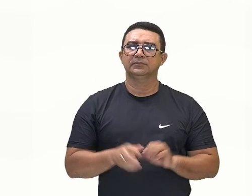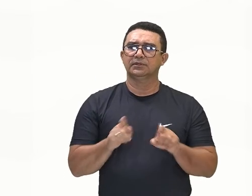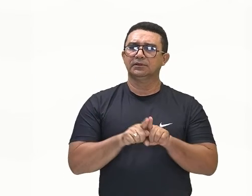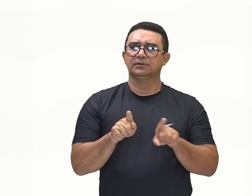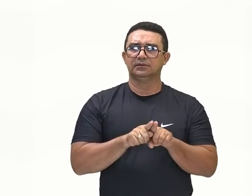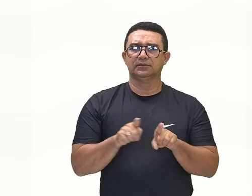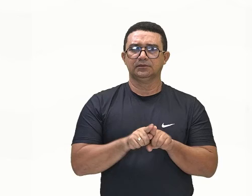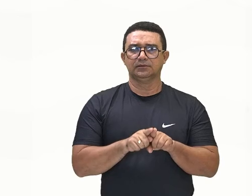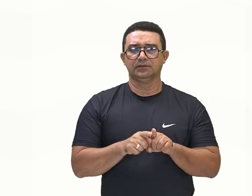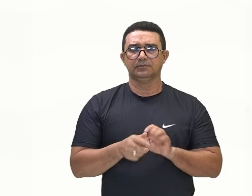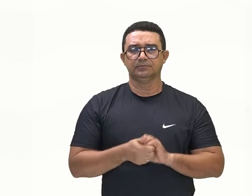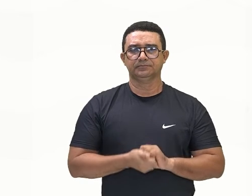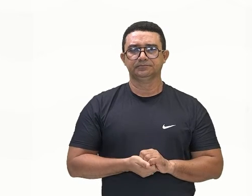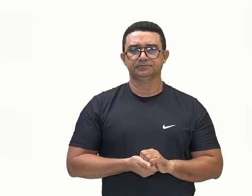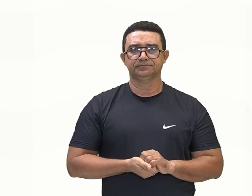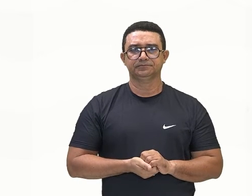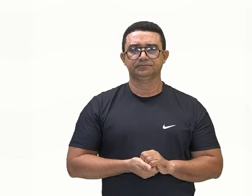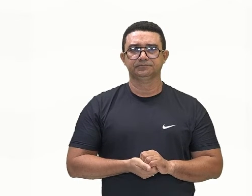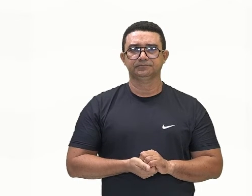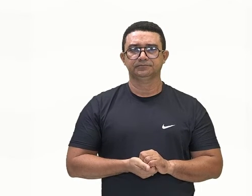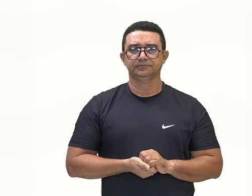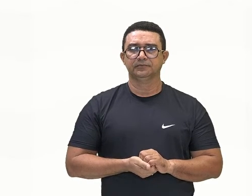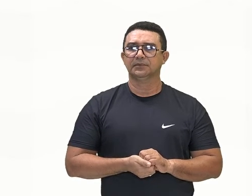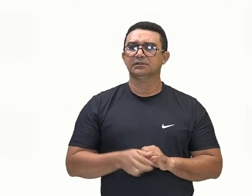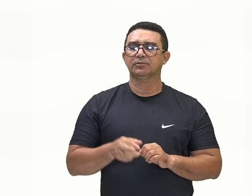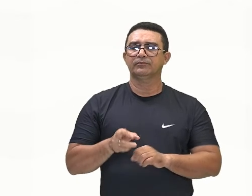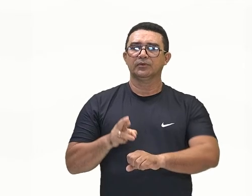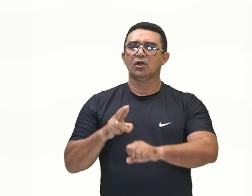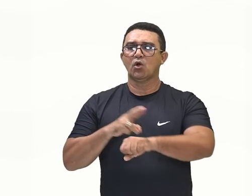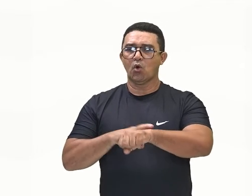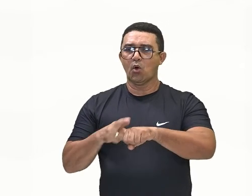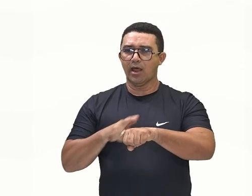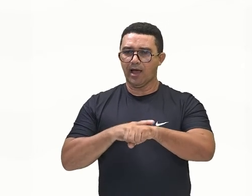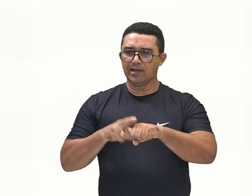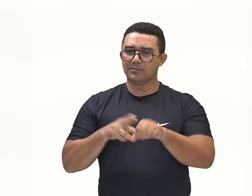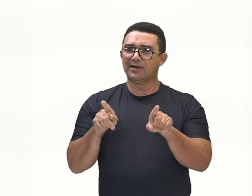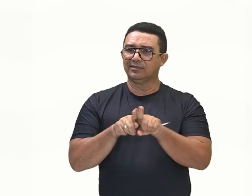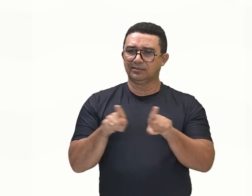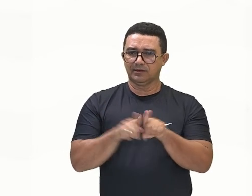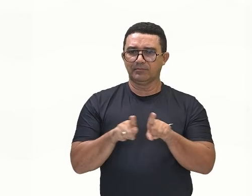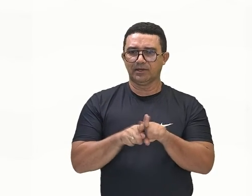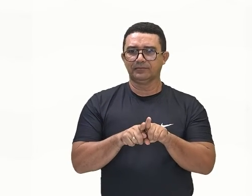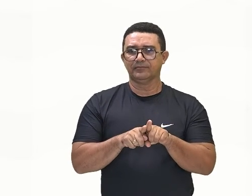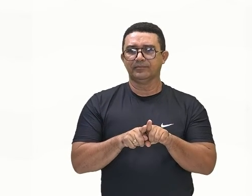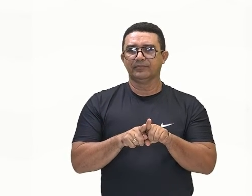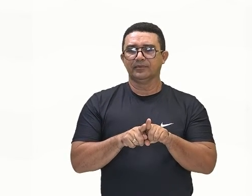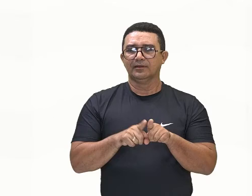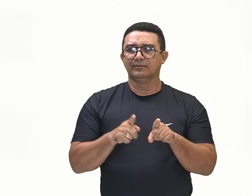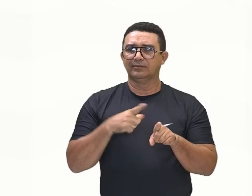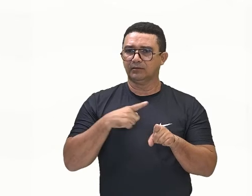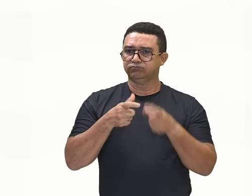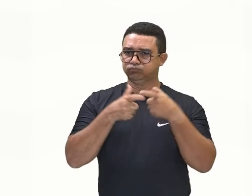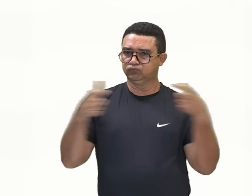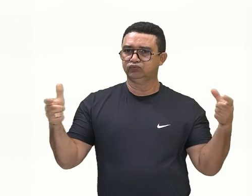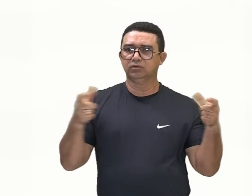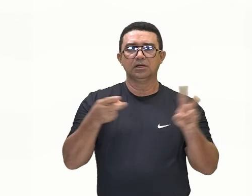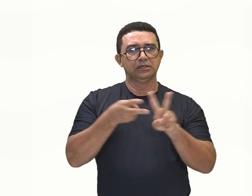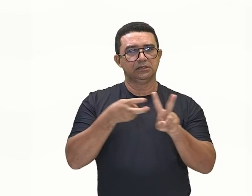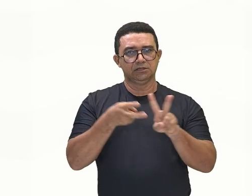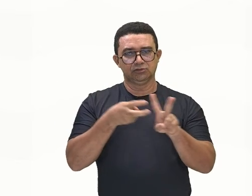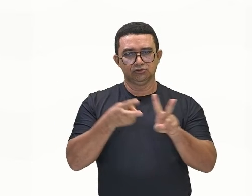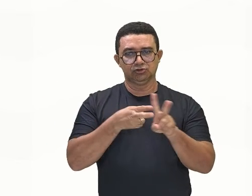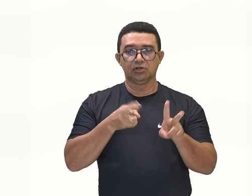em Uiramutã, em Roraima, com 96,6% dos indígenas compondo